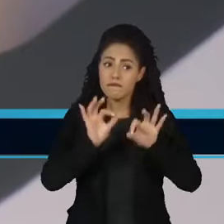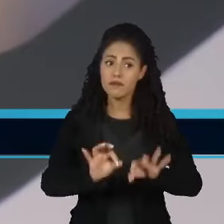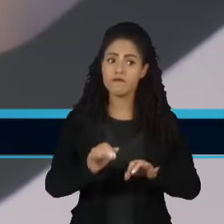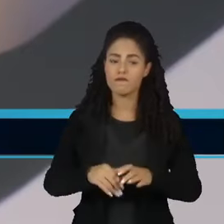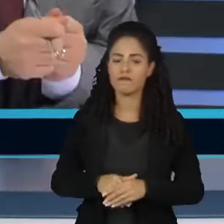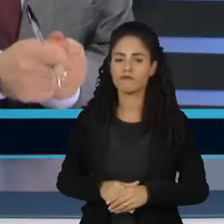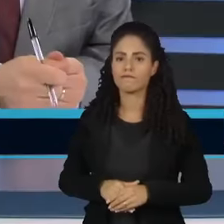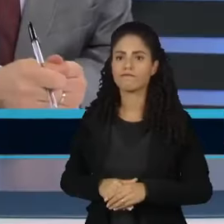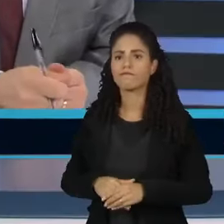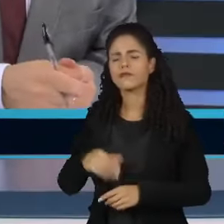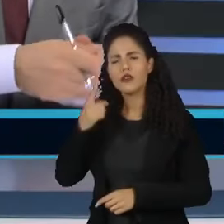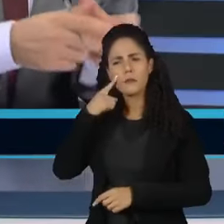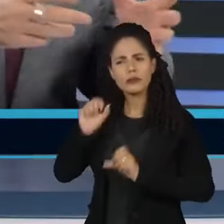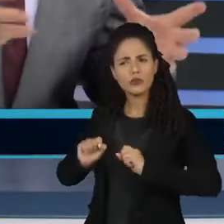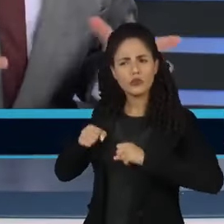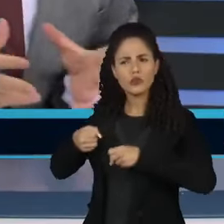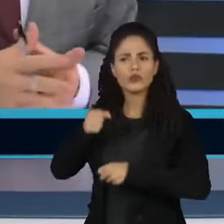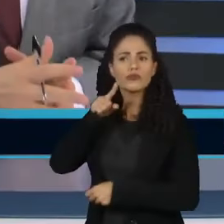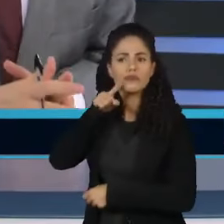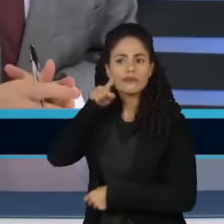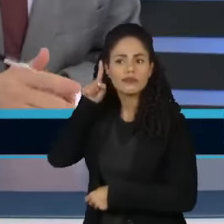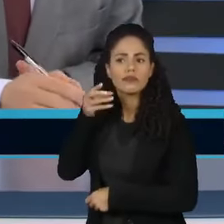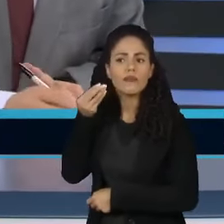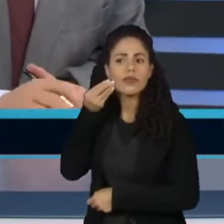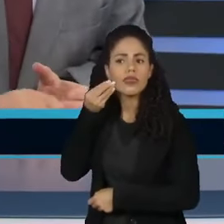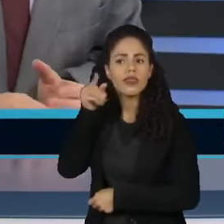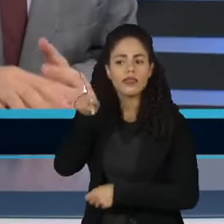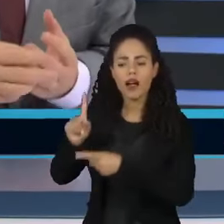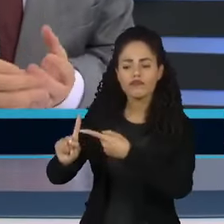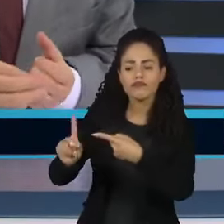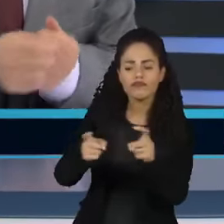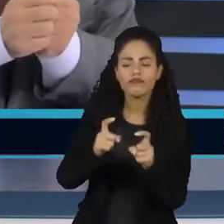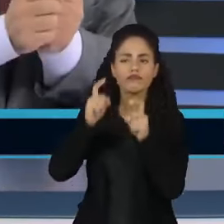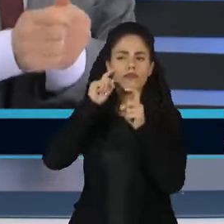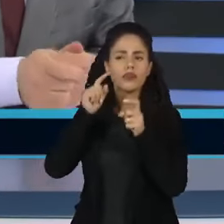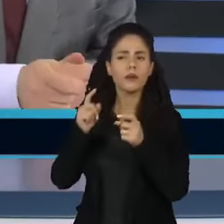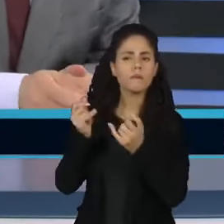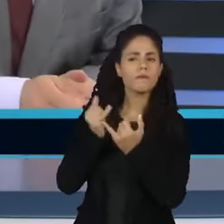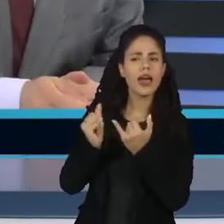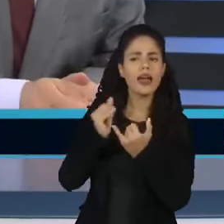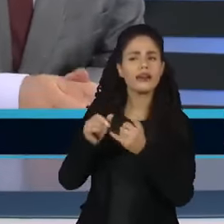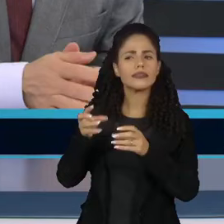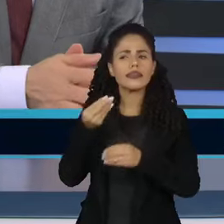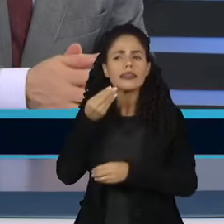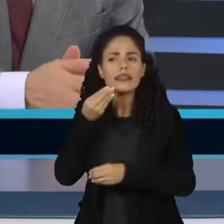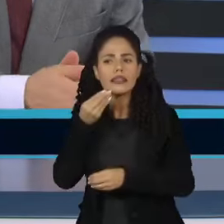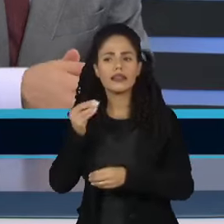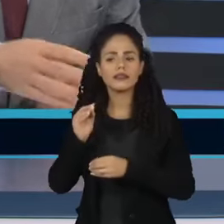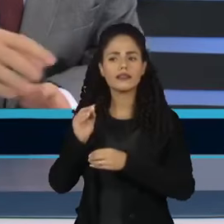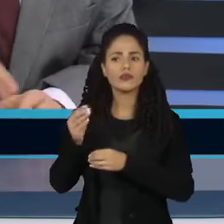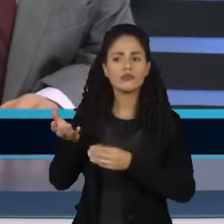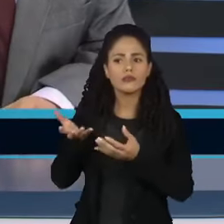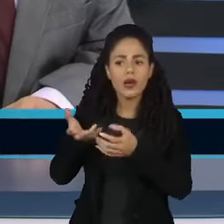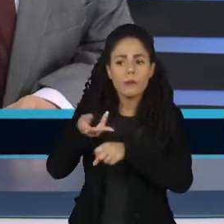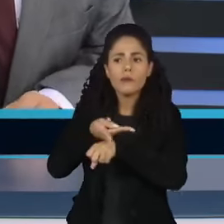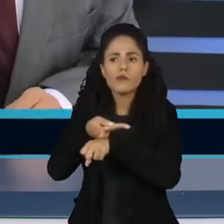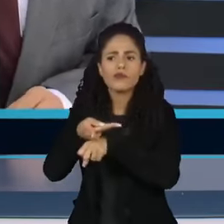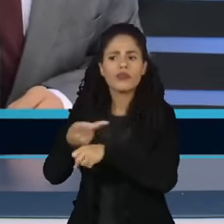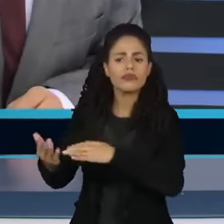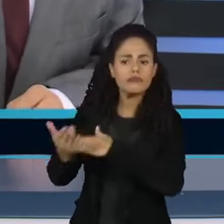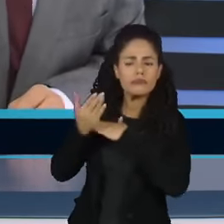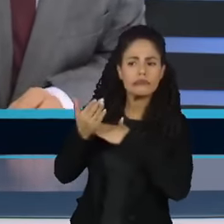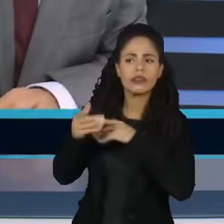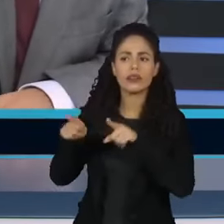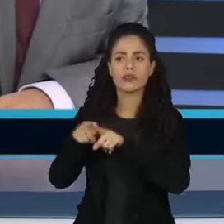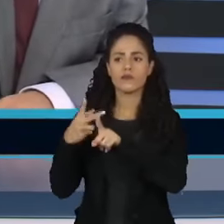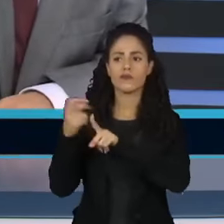Agora, esse esforço do Zelensky para realizar essa cúpula dá a impressão que ele está jogando suas fichas nessa reunião, temendo inclusive uma